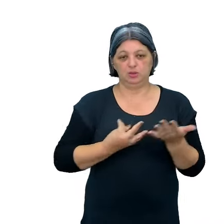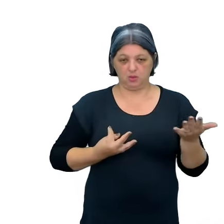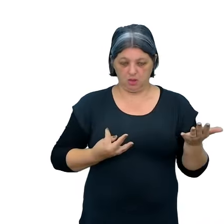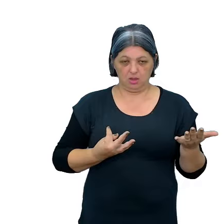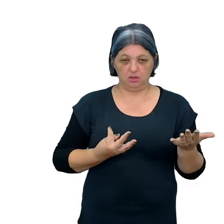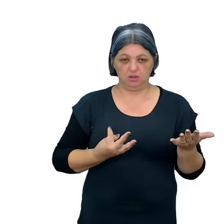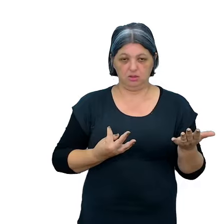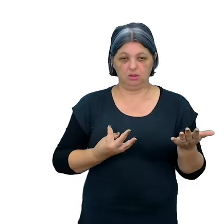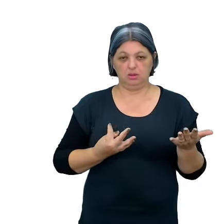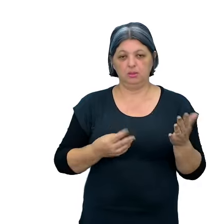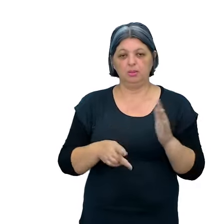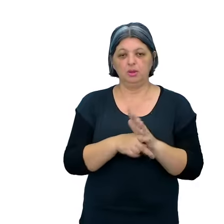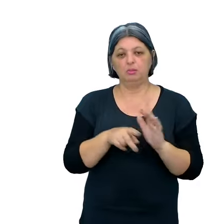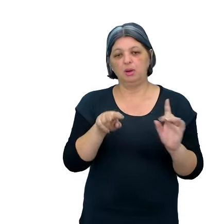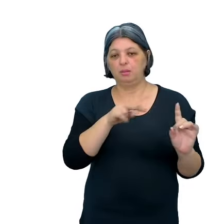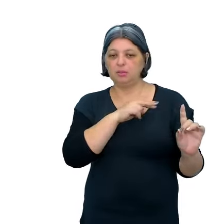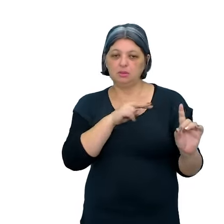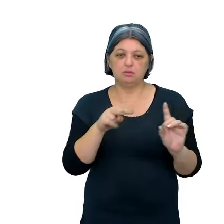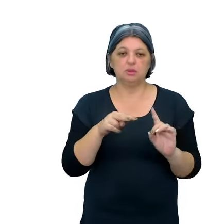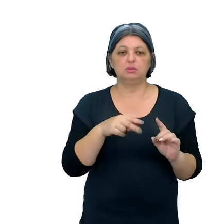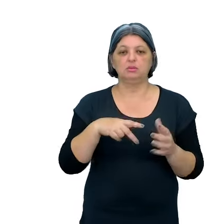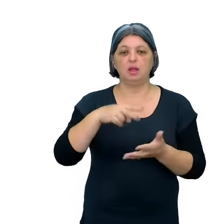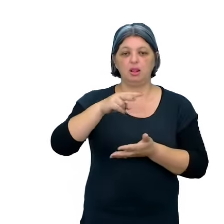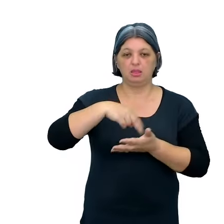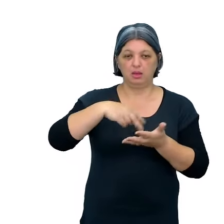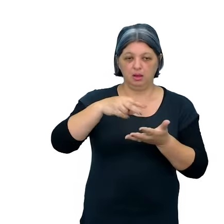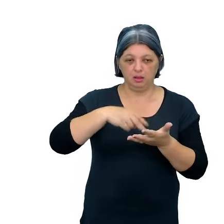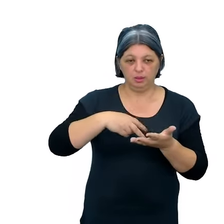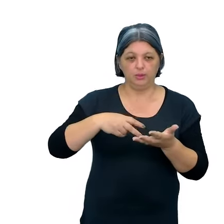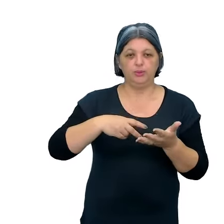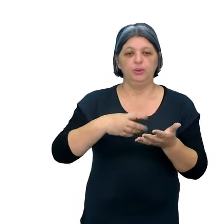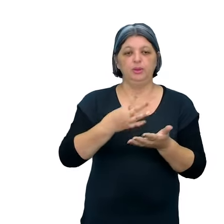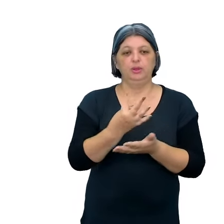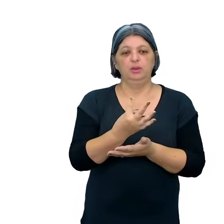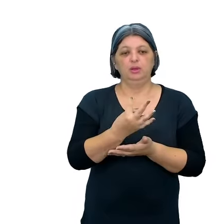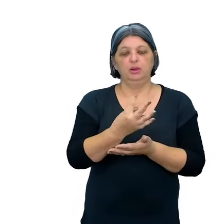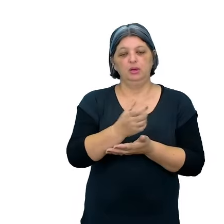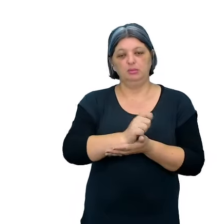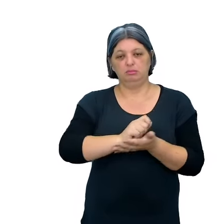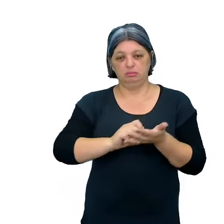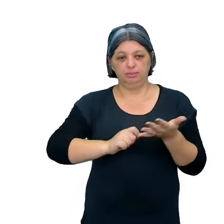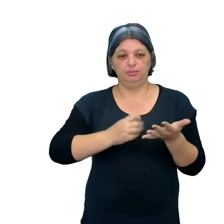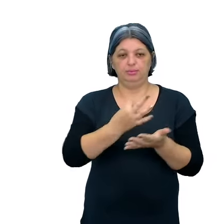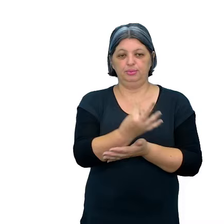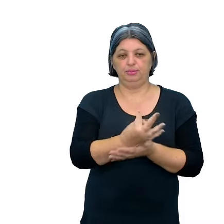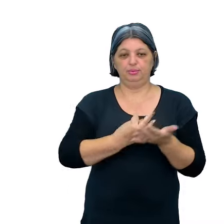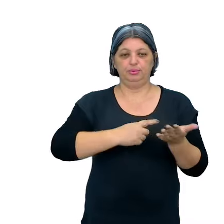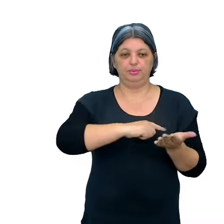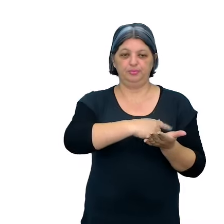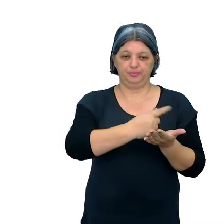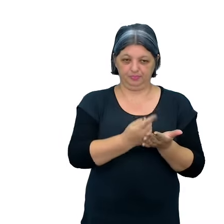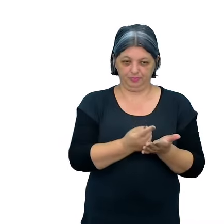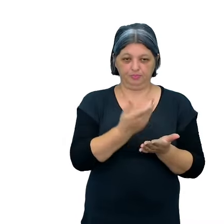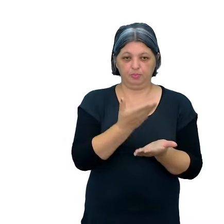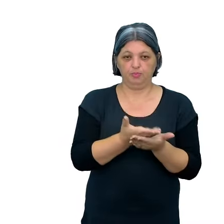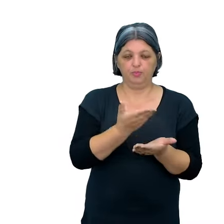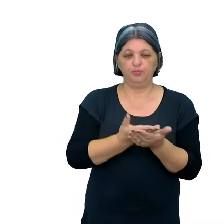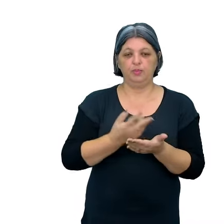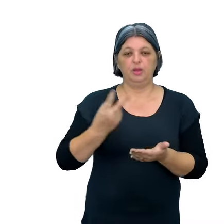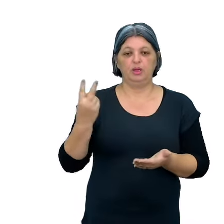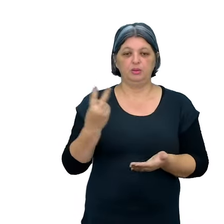a perspectiva da leitura e da produção textual a ser estudado no segundo bimestre